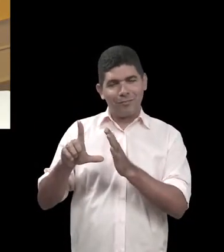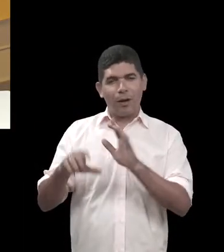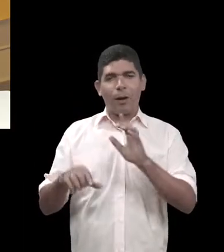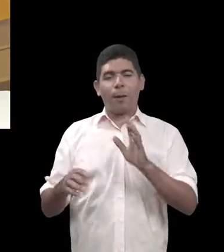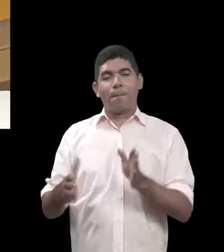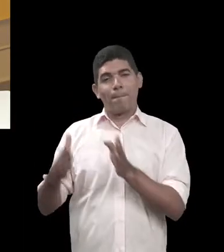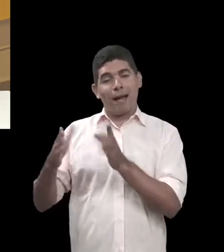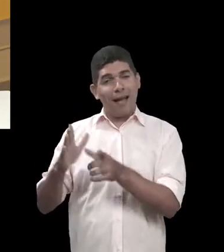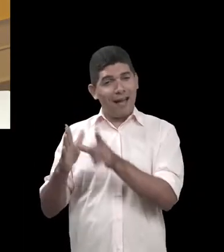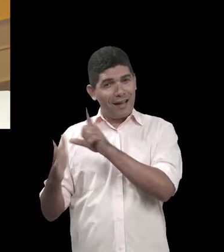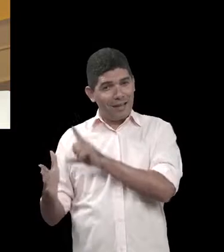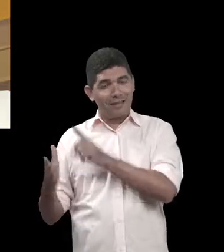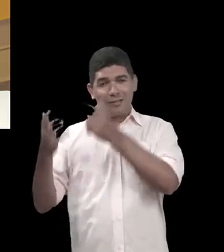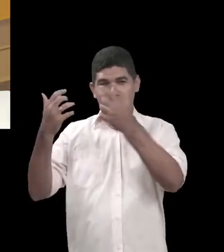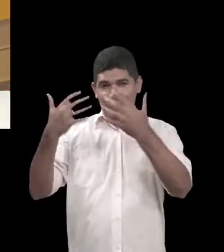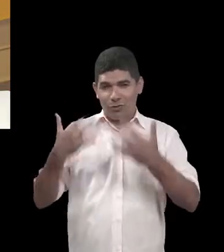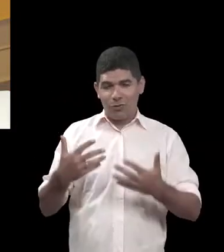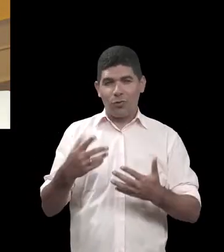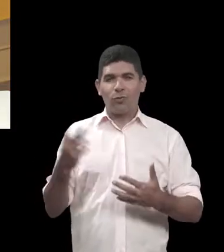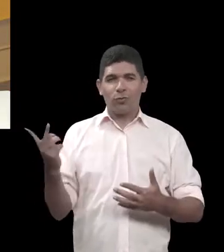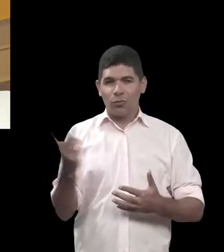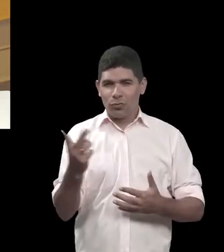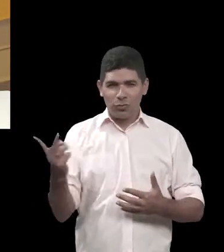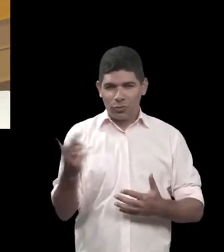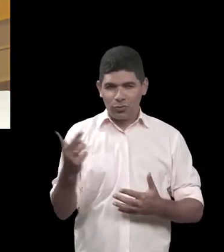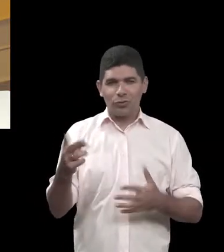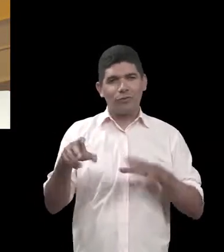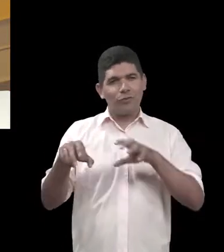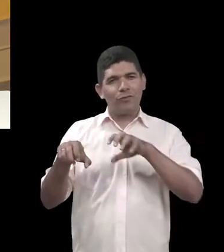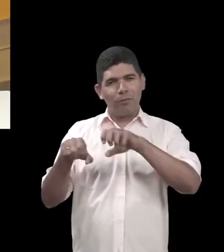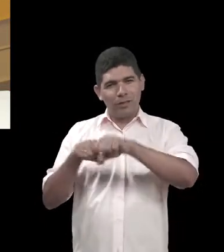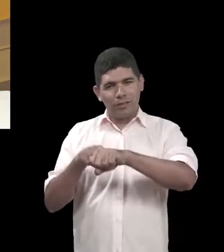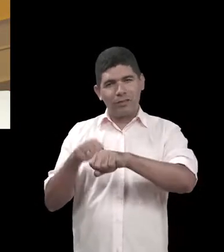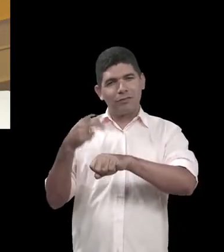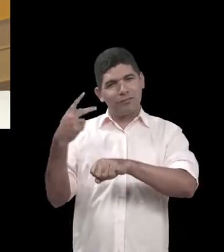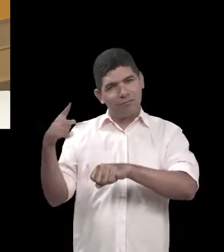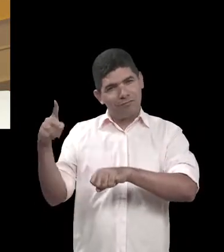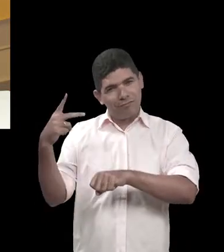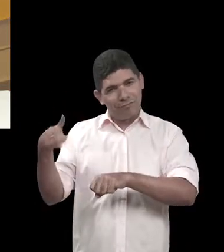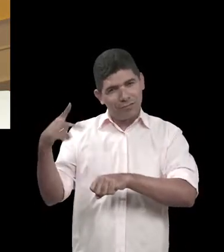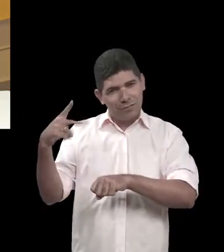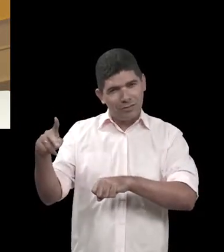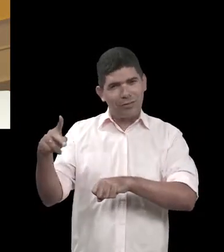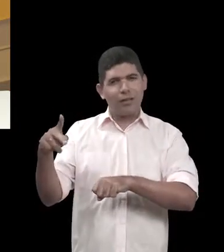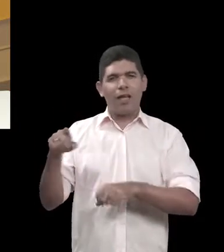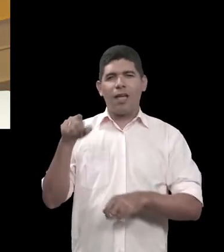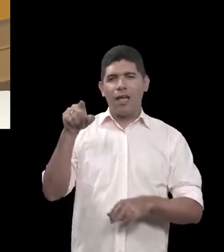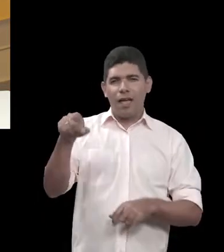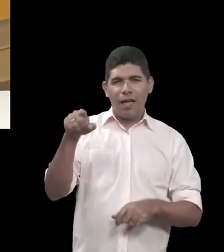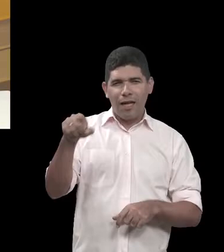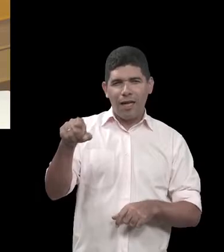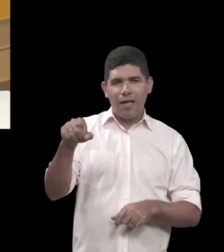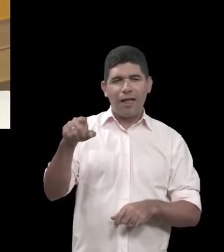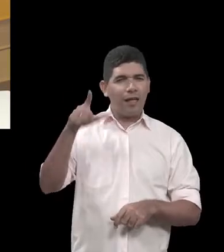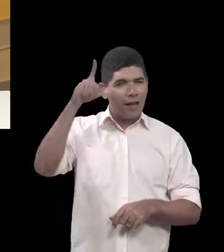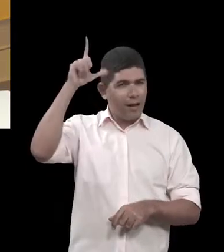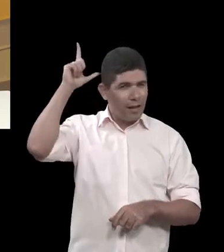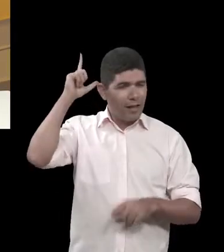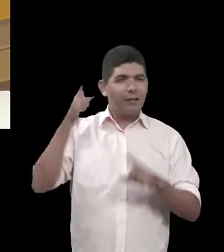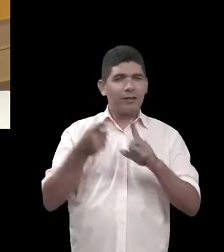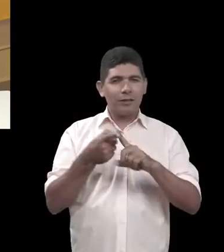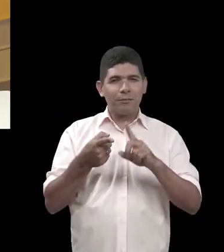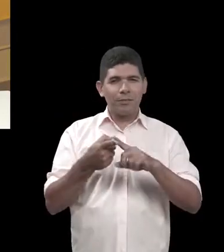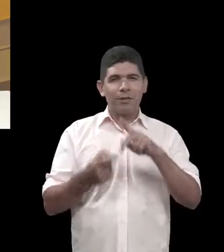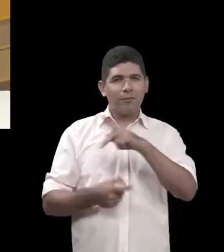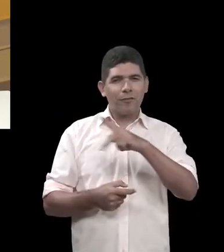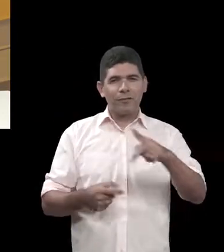a formação de vocês, essa especificidade, primeiro contato. Inclusive, esqueci de perguntar, a Lara foi professora do Instituto Federal também, né, Lara? Fui